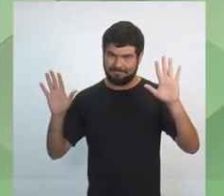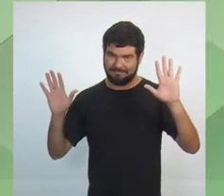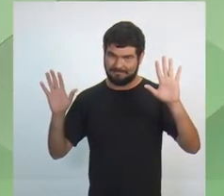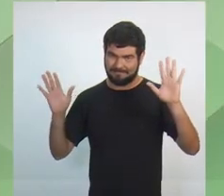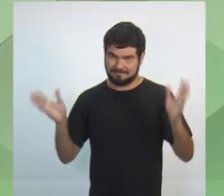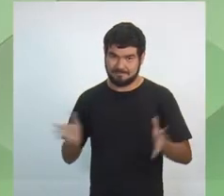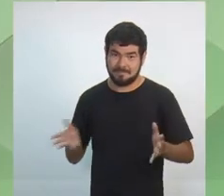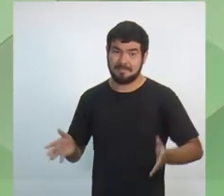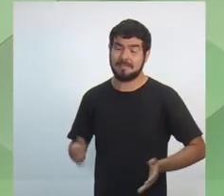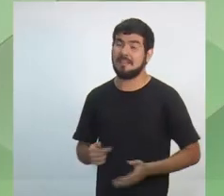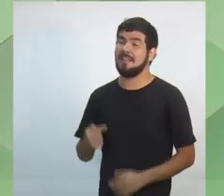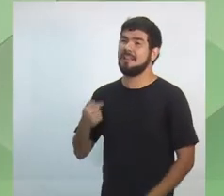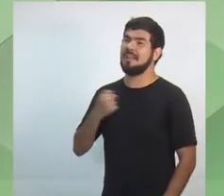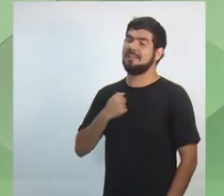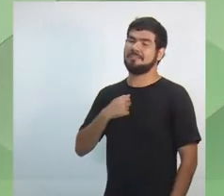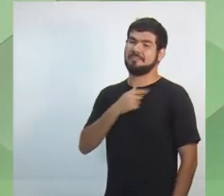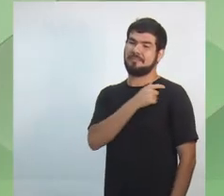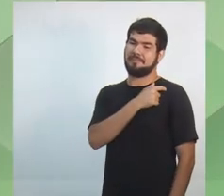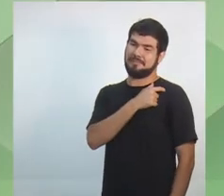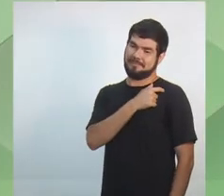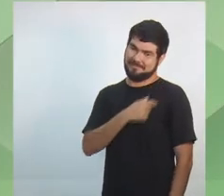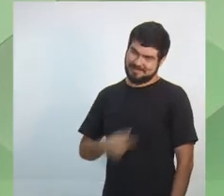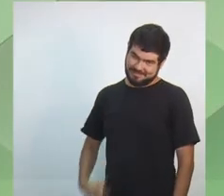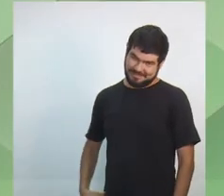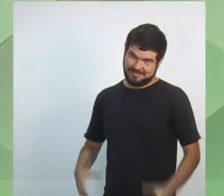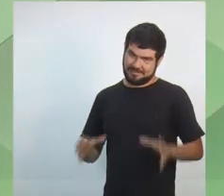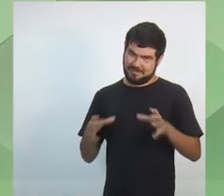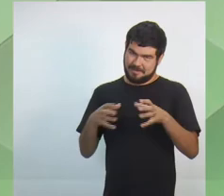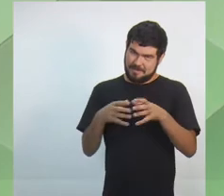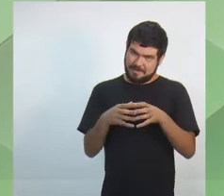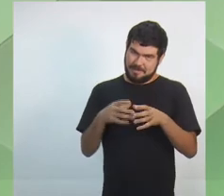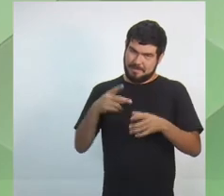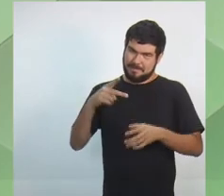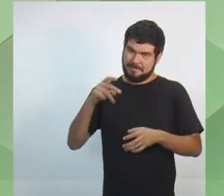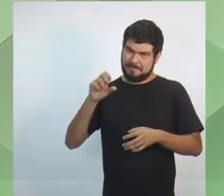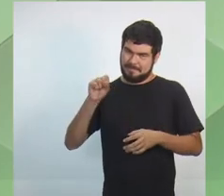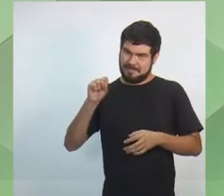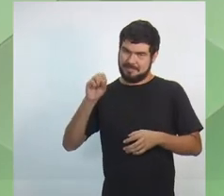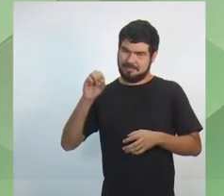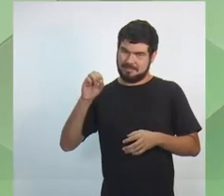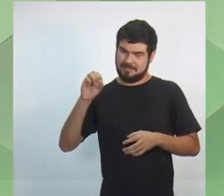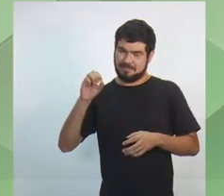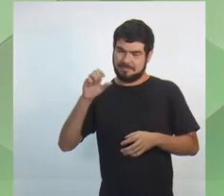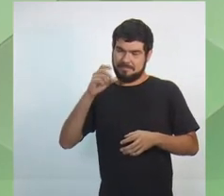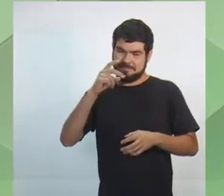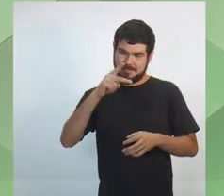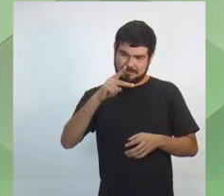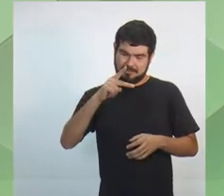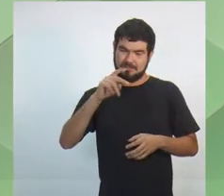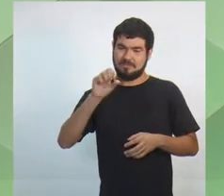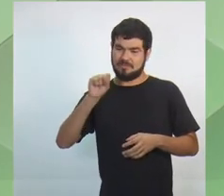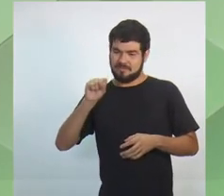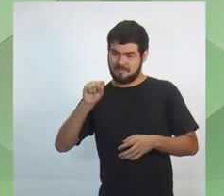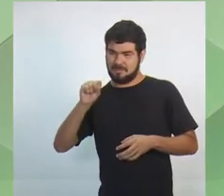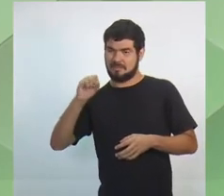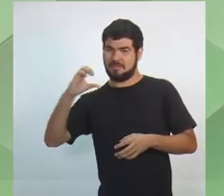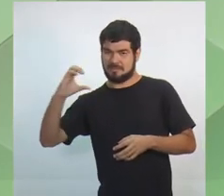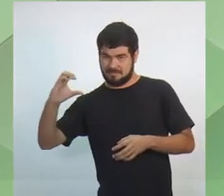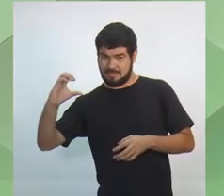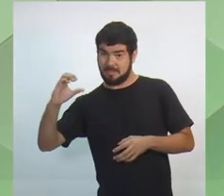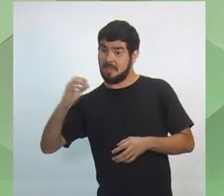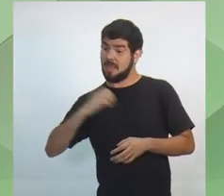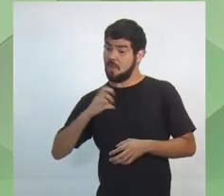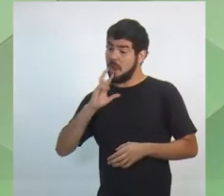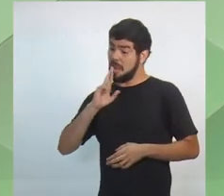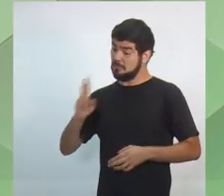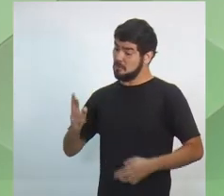agora. Eu sou o presidente regional do Partido Social Cristão aqui no estado do Amazonas. Eu respondo por mim.